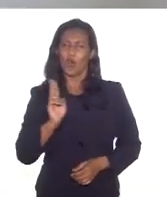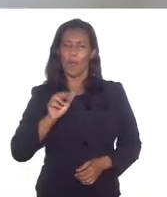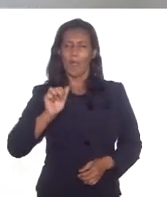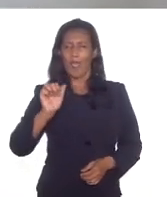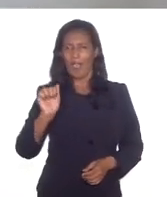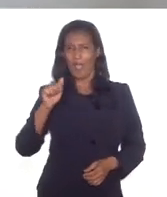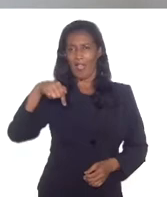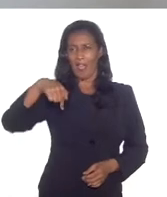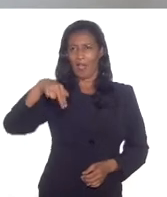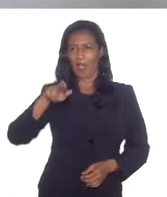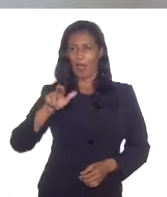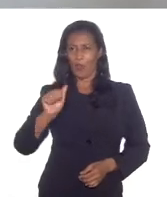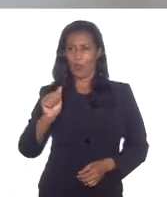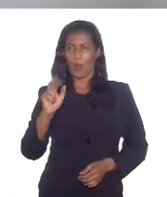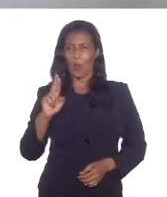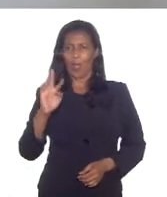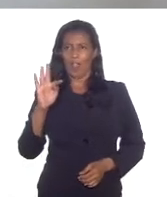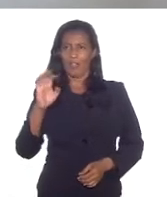aquartelamento. Né?